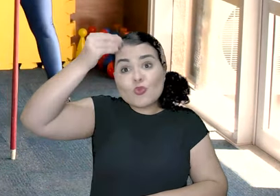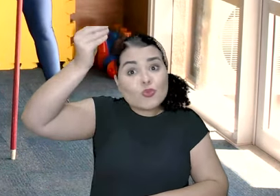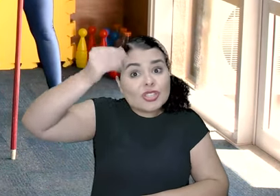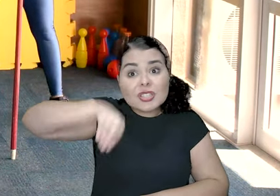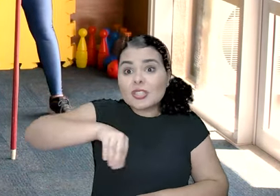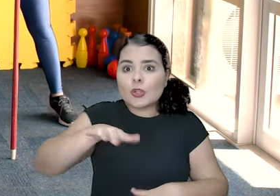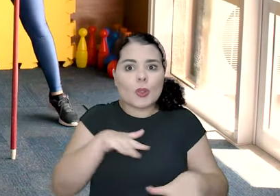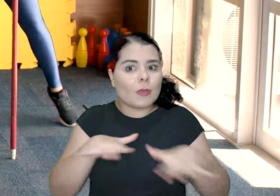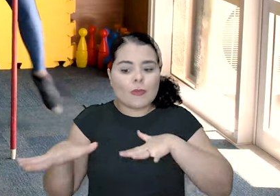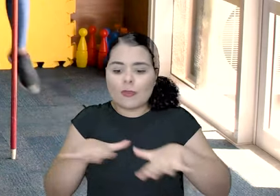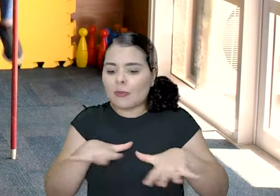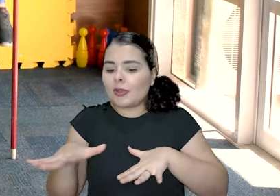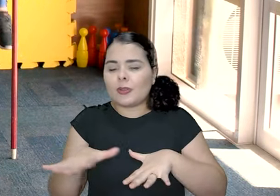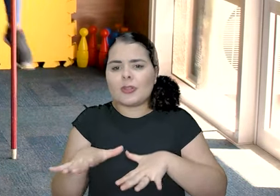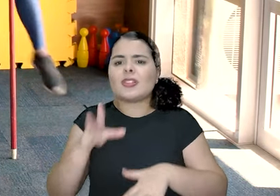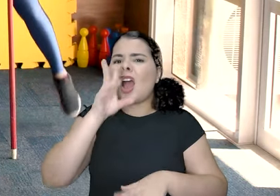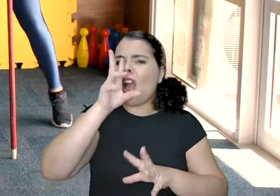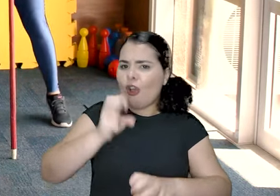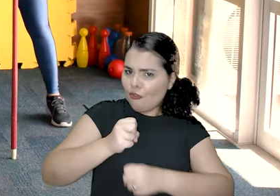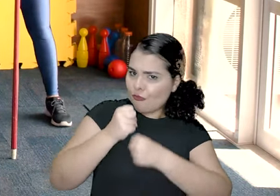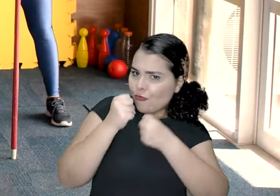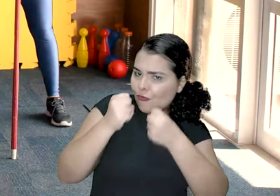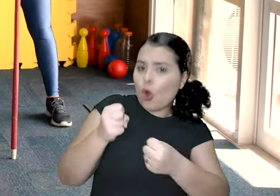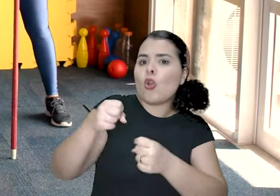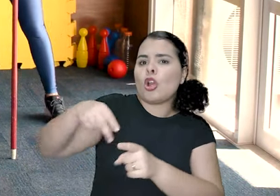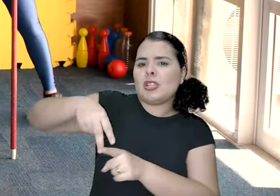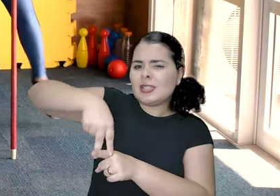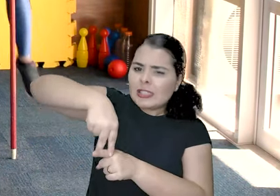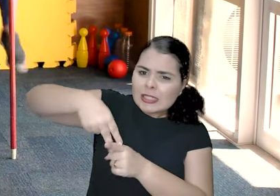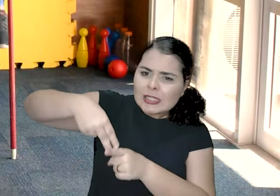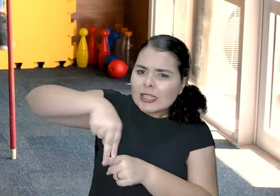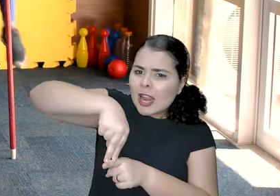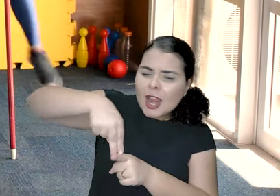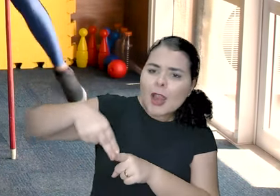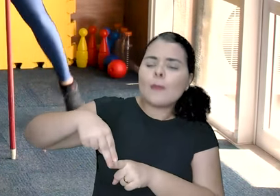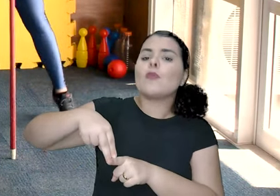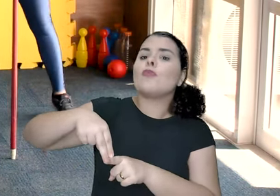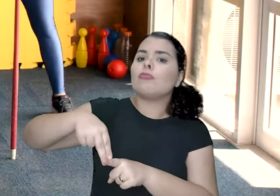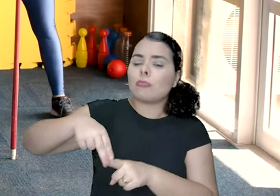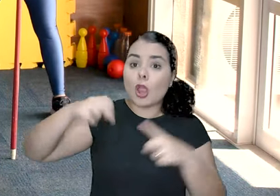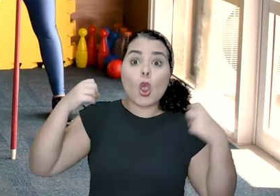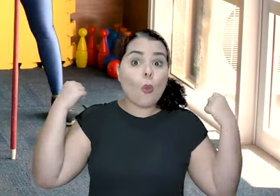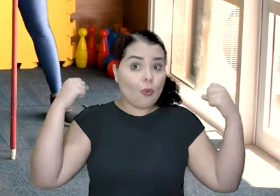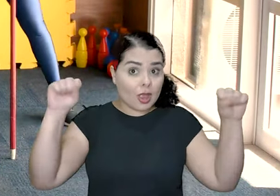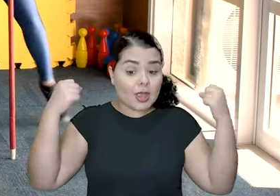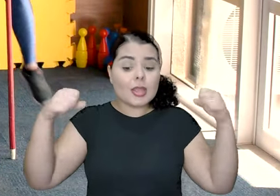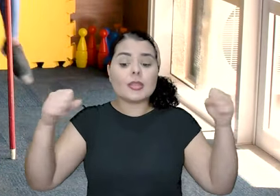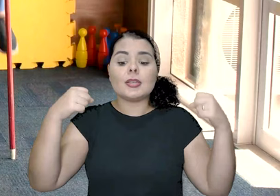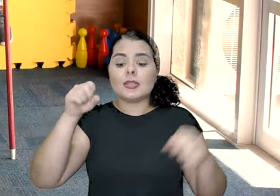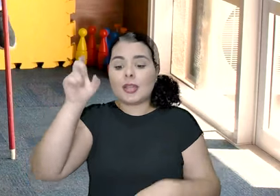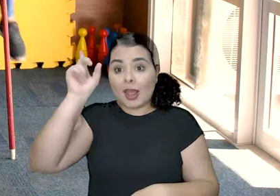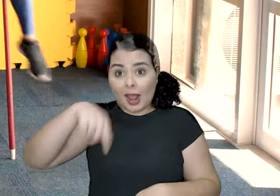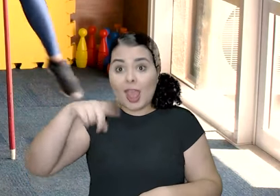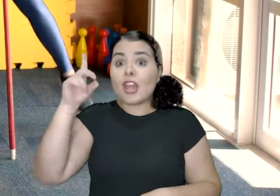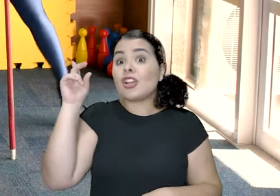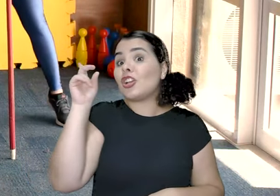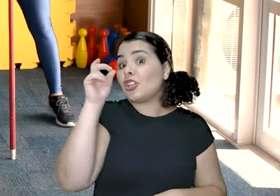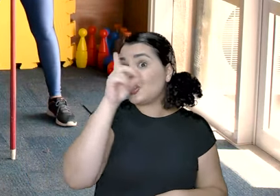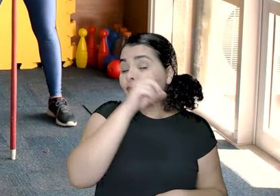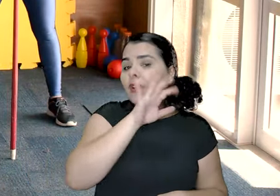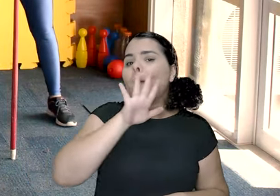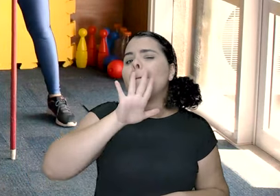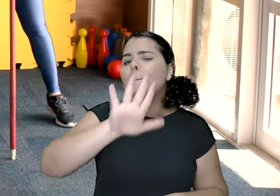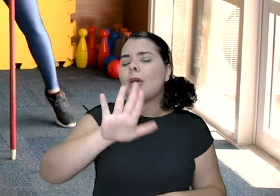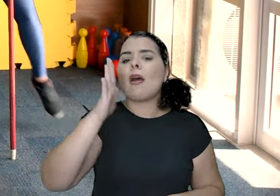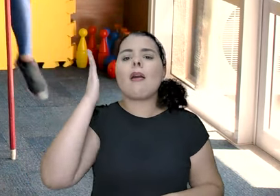do movimento. Força e equilíbrio. Esse exercício é difícil, mas eu sei que você